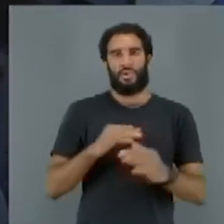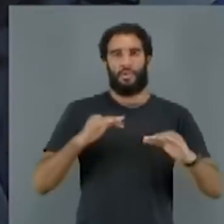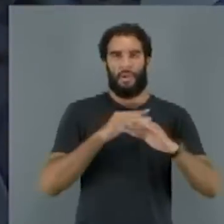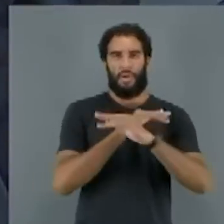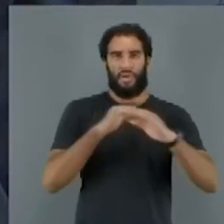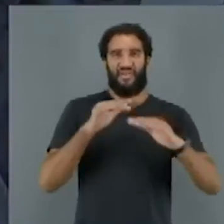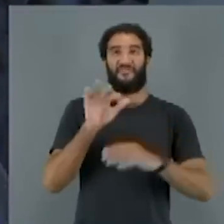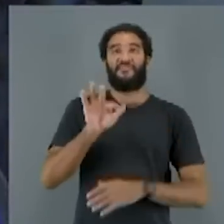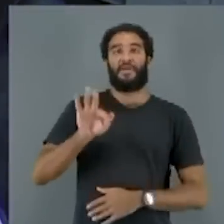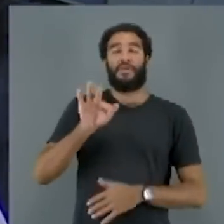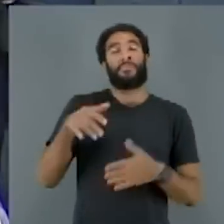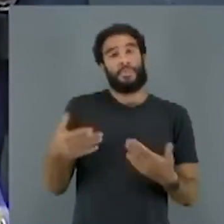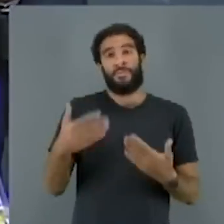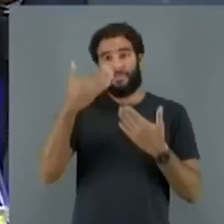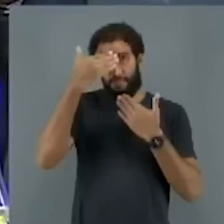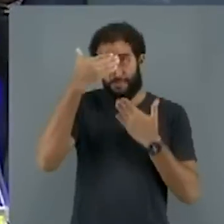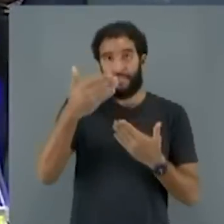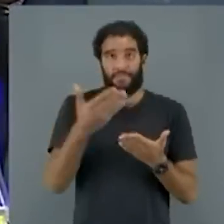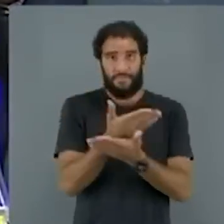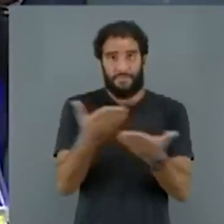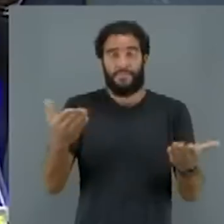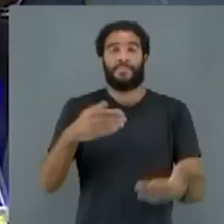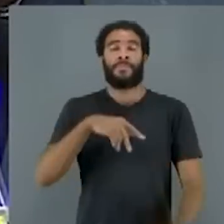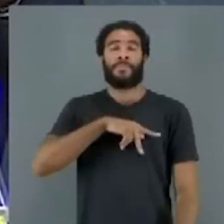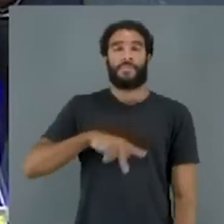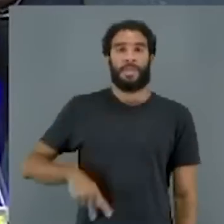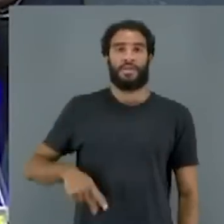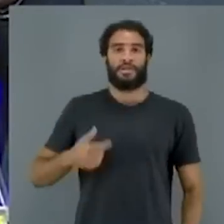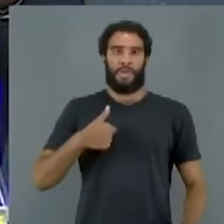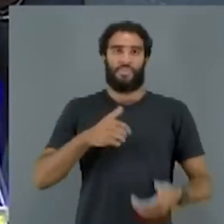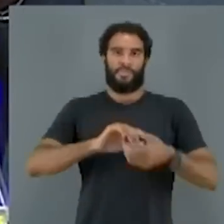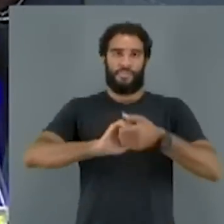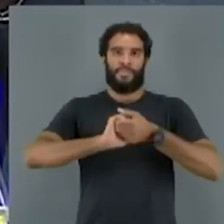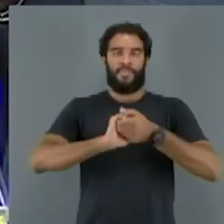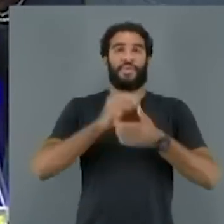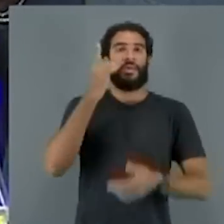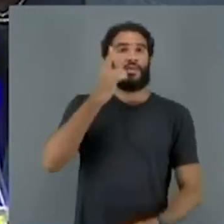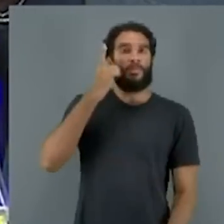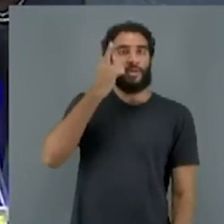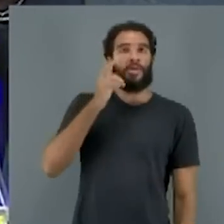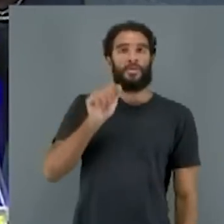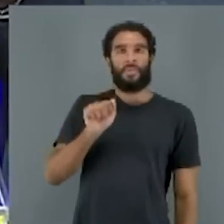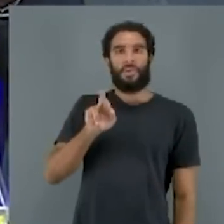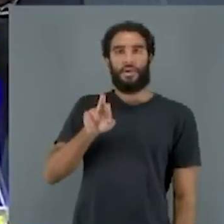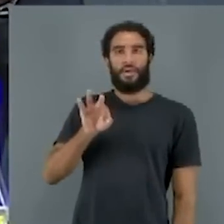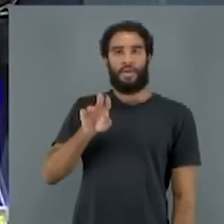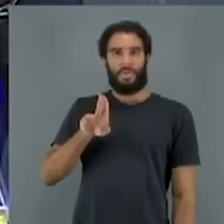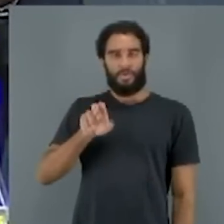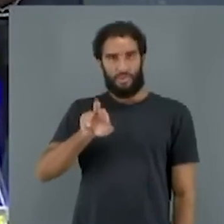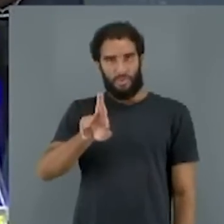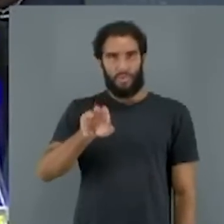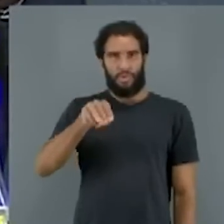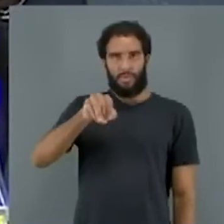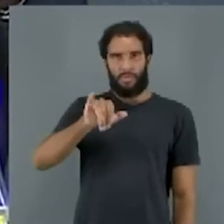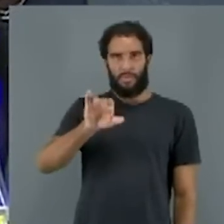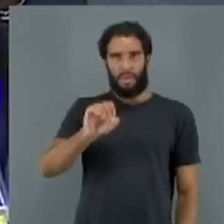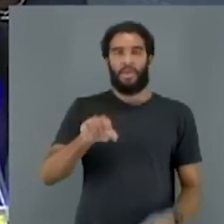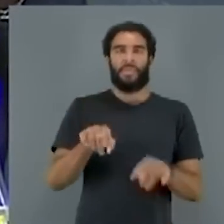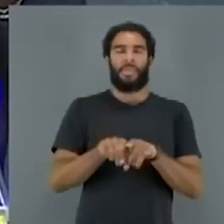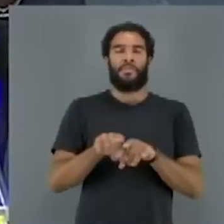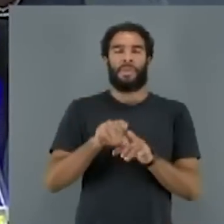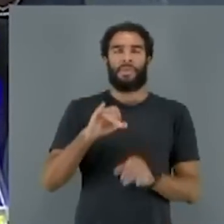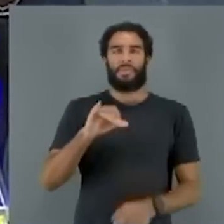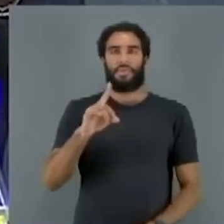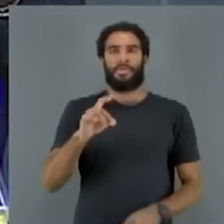federais. Então, agradeço muito, senhor presidente, qual o cumprimento, deputado Arthur Maia, o senador Cid Gomes, hoje substituído